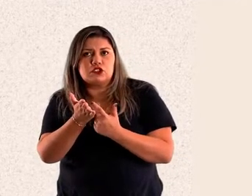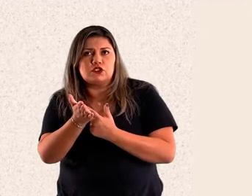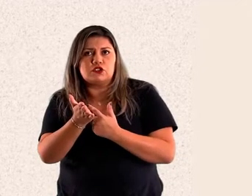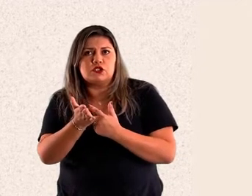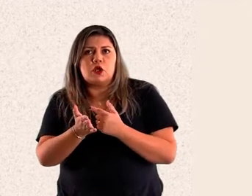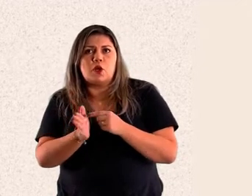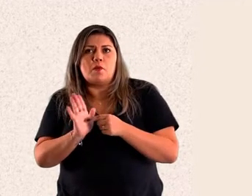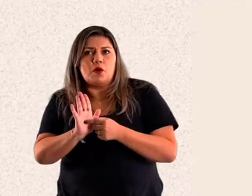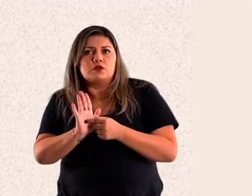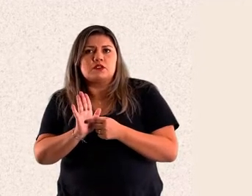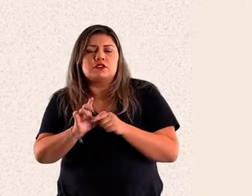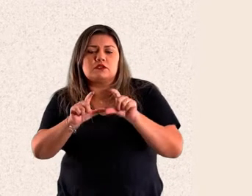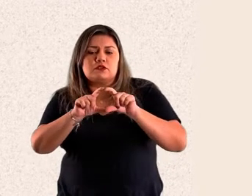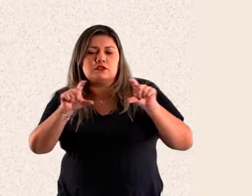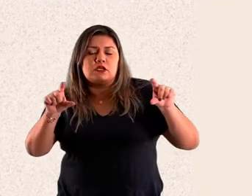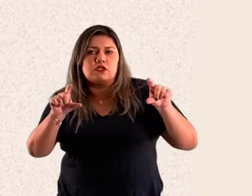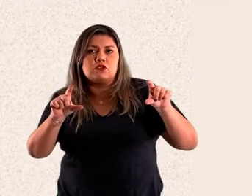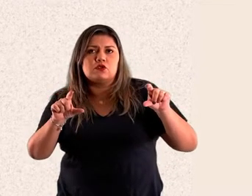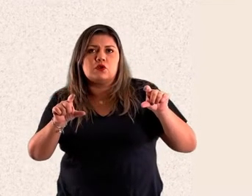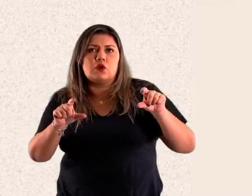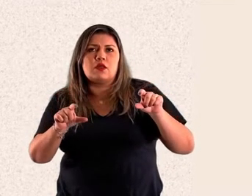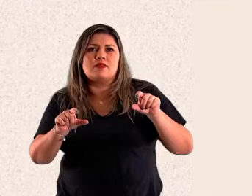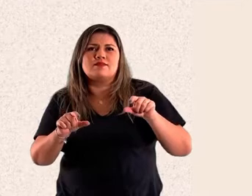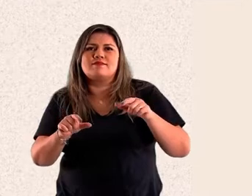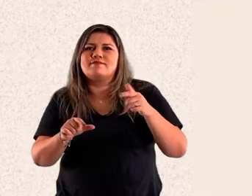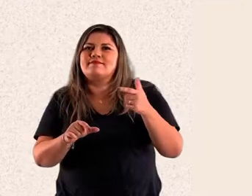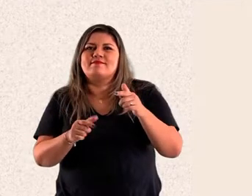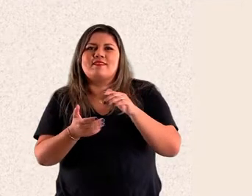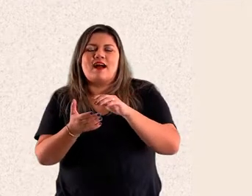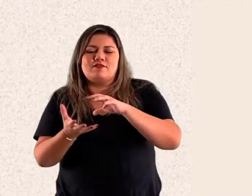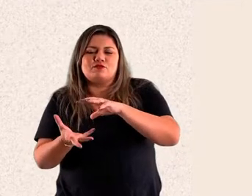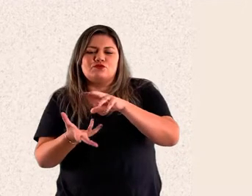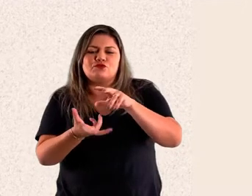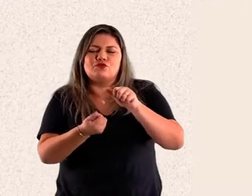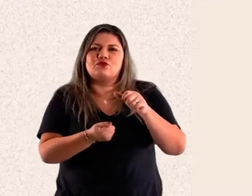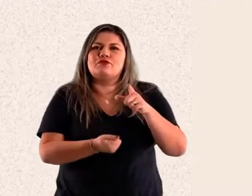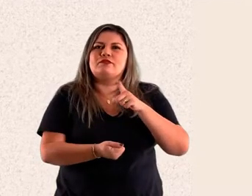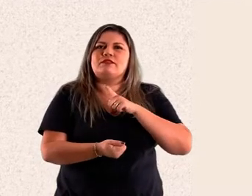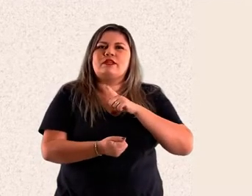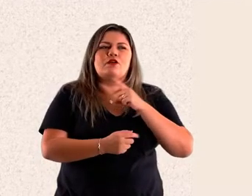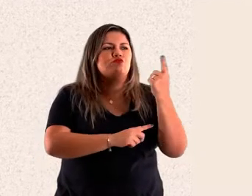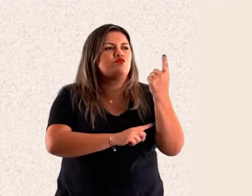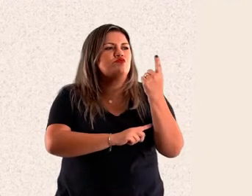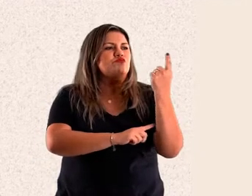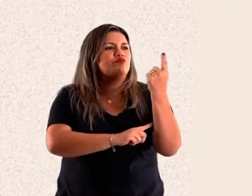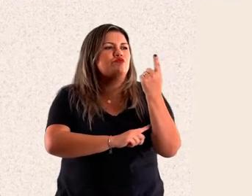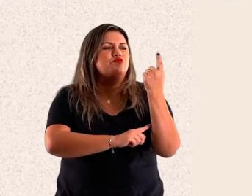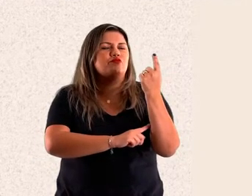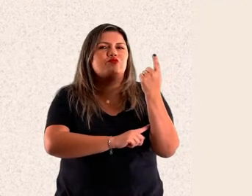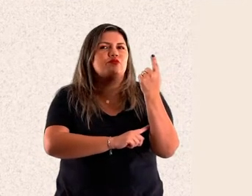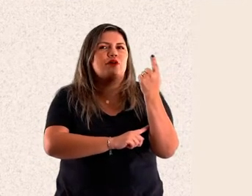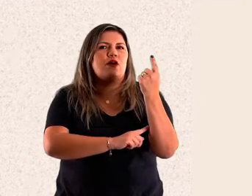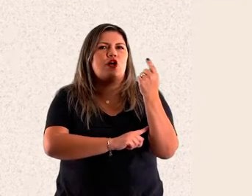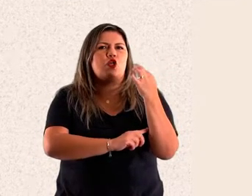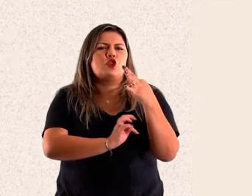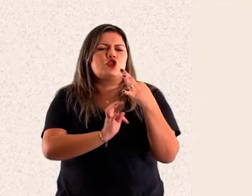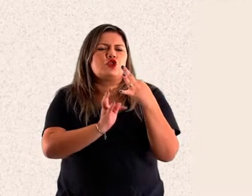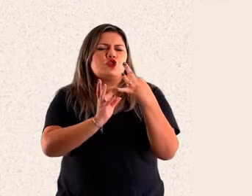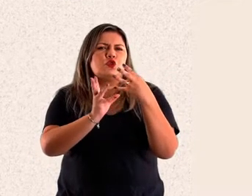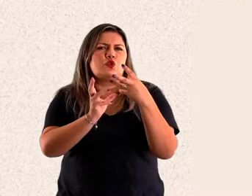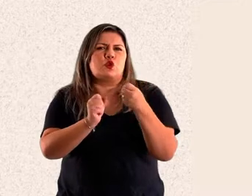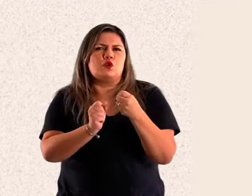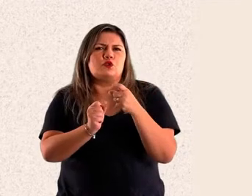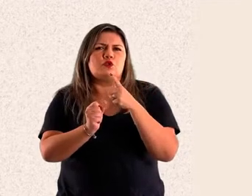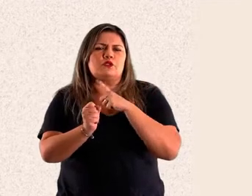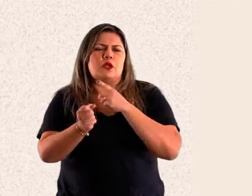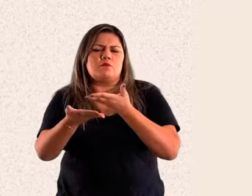Margareth witley que é nada no universo existe como entidade isolada e independente tudo assumir a